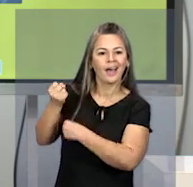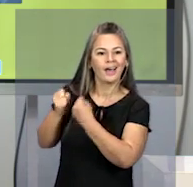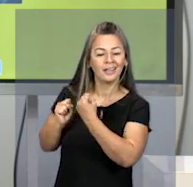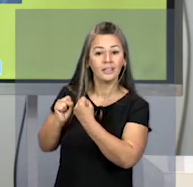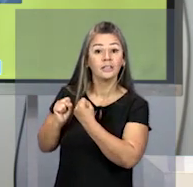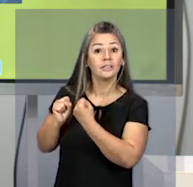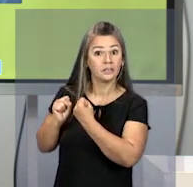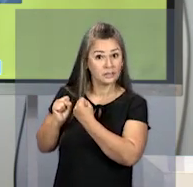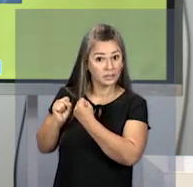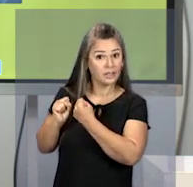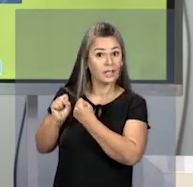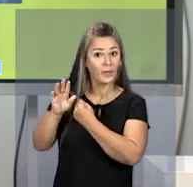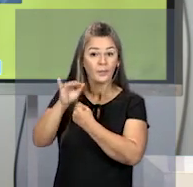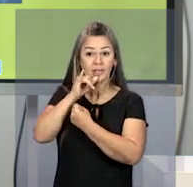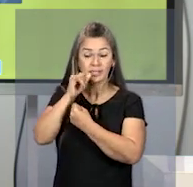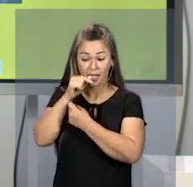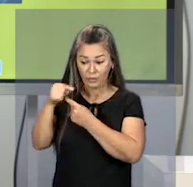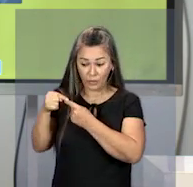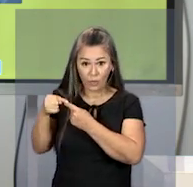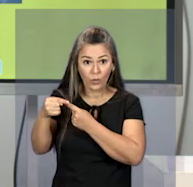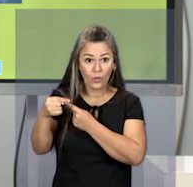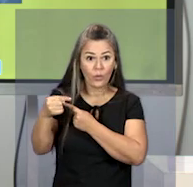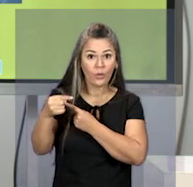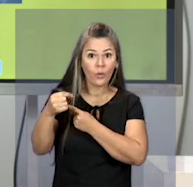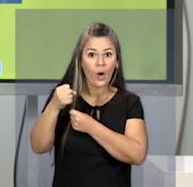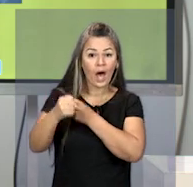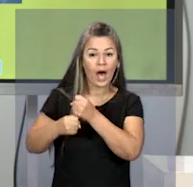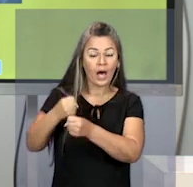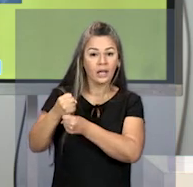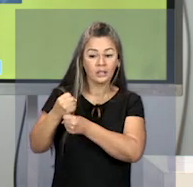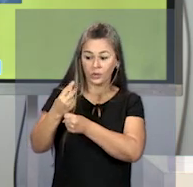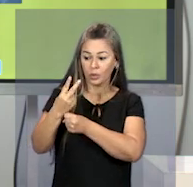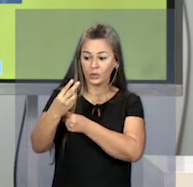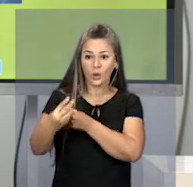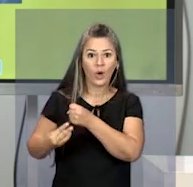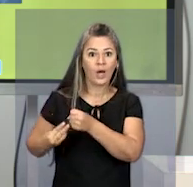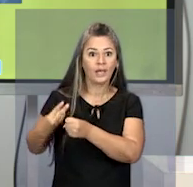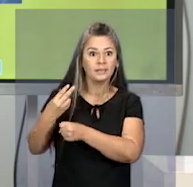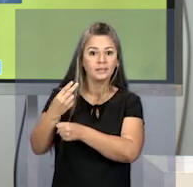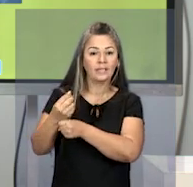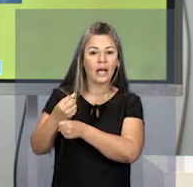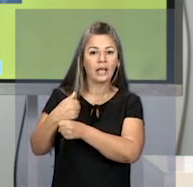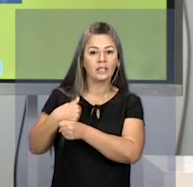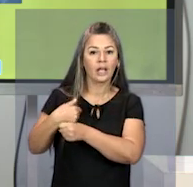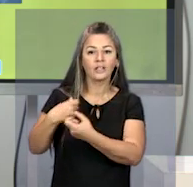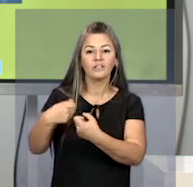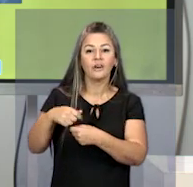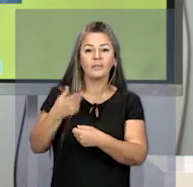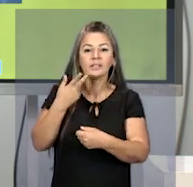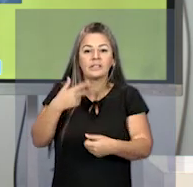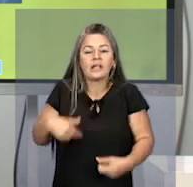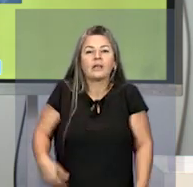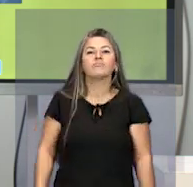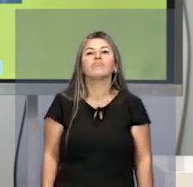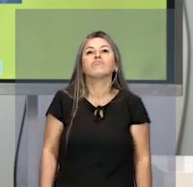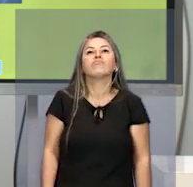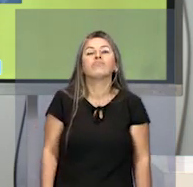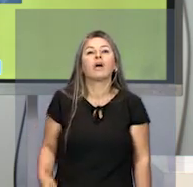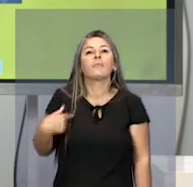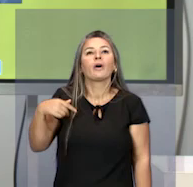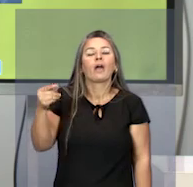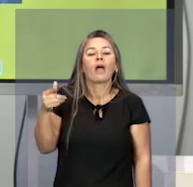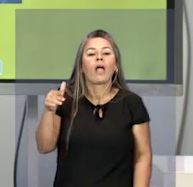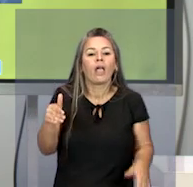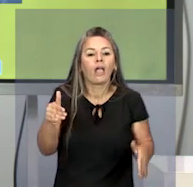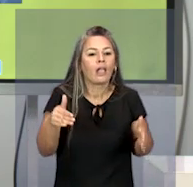2 anos, eu vou ter de repente uma máquina, um robô que vai me alimentar e eu não vou precisar mais levantar os meus braços para pegar alguma